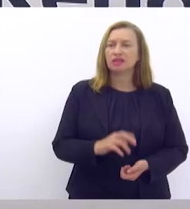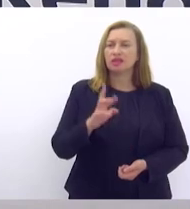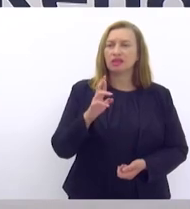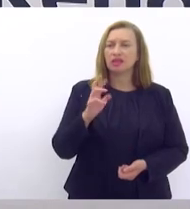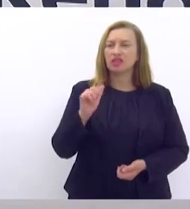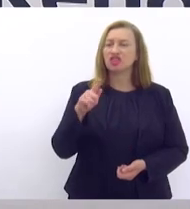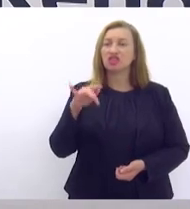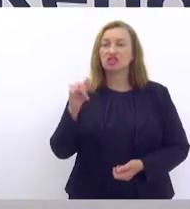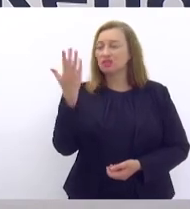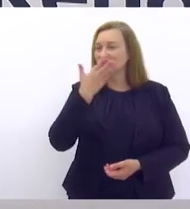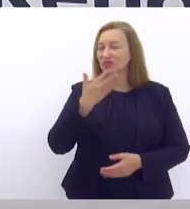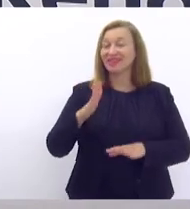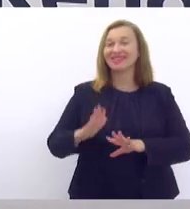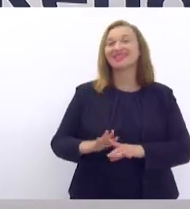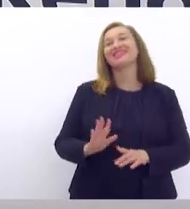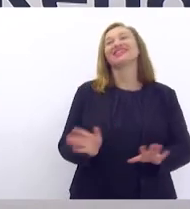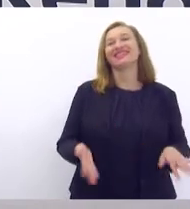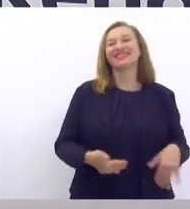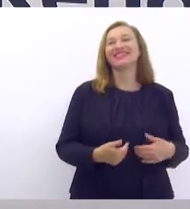a Regina, mas tudo bem.